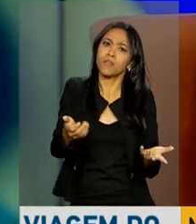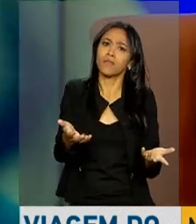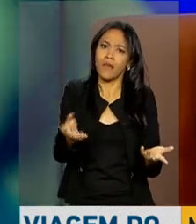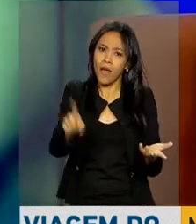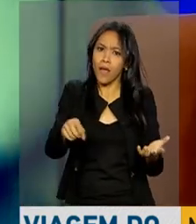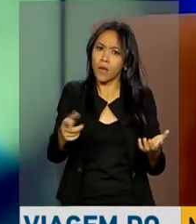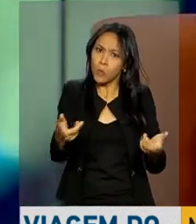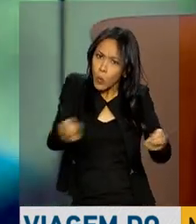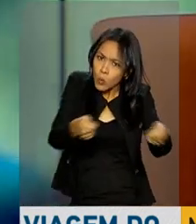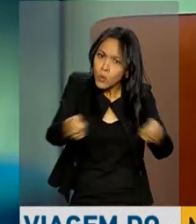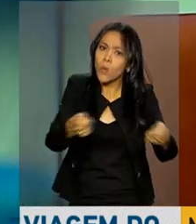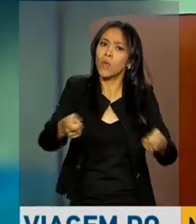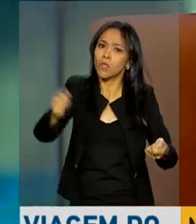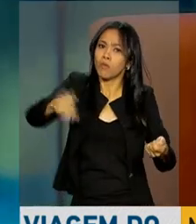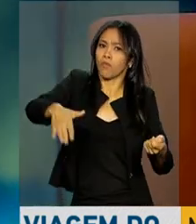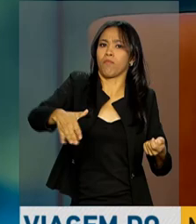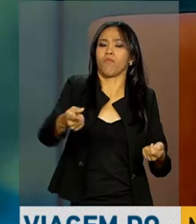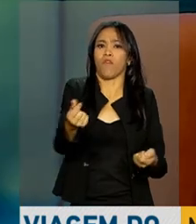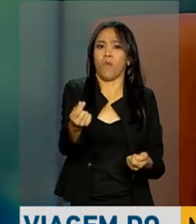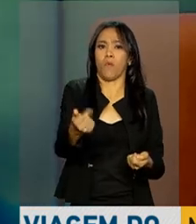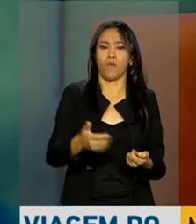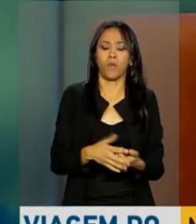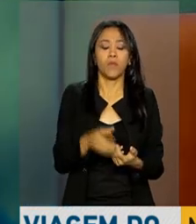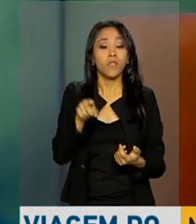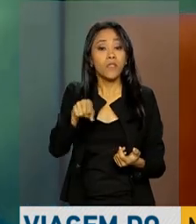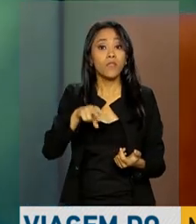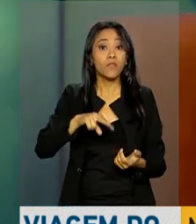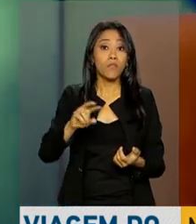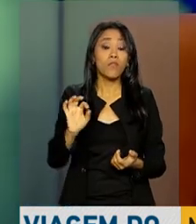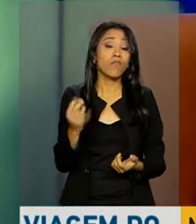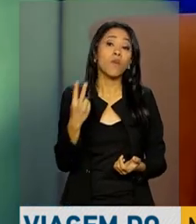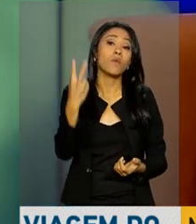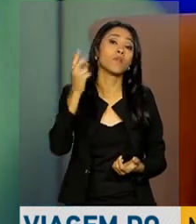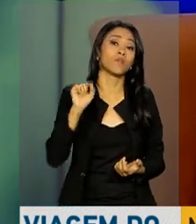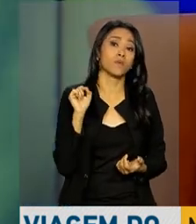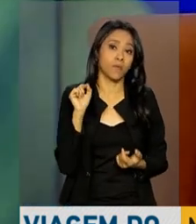menos estabilizados. Tem uma grande significação e valoriza muito